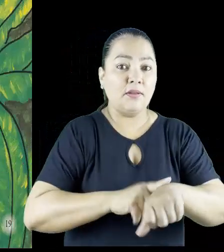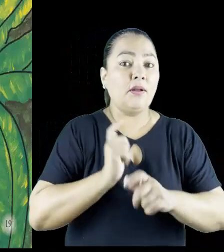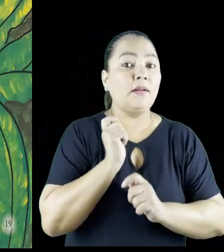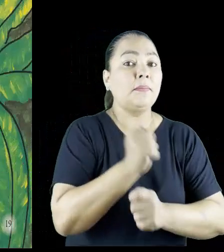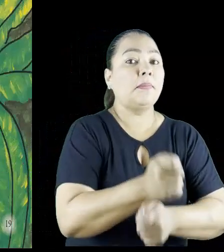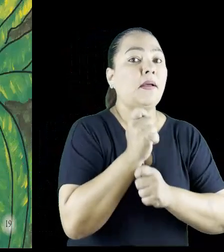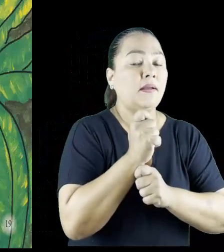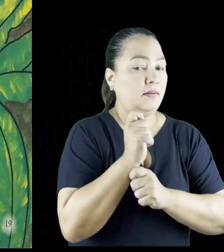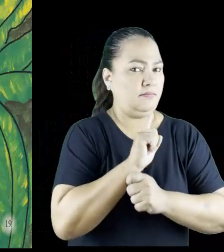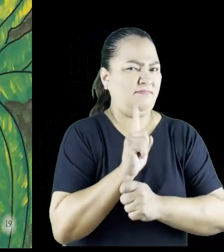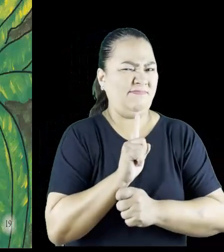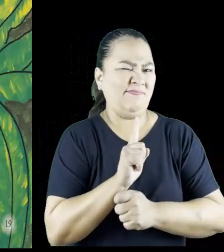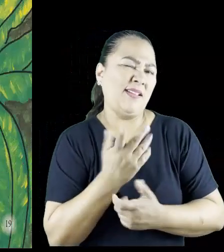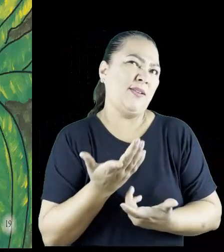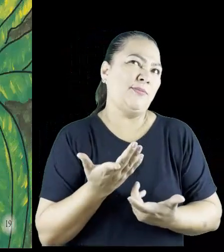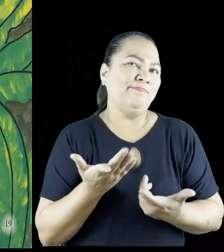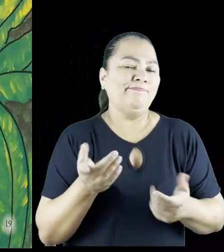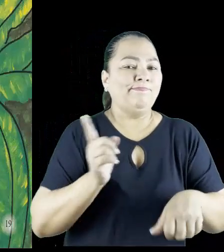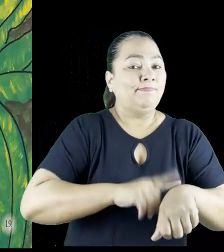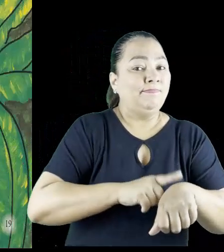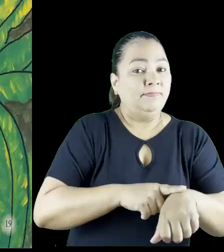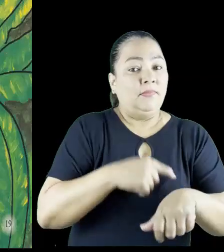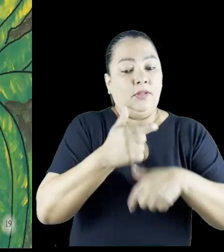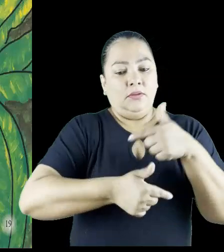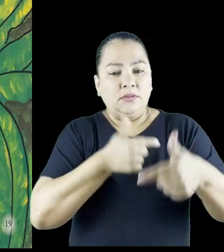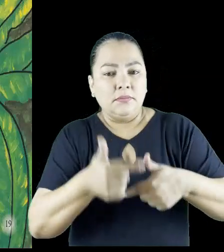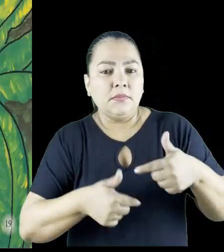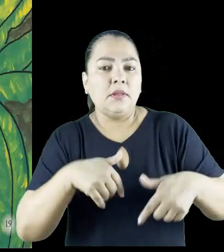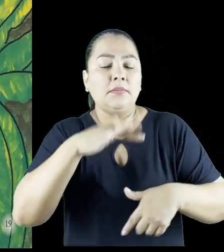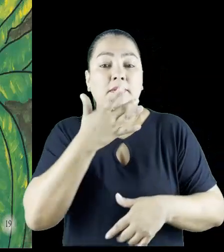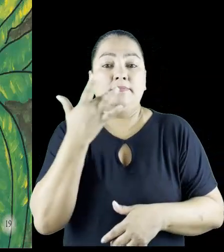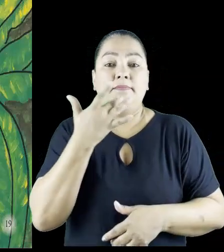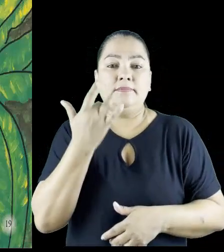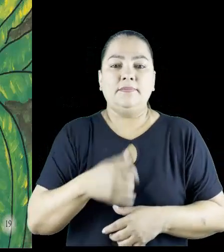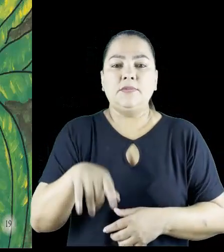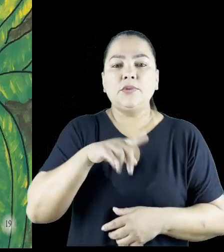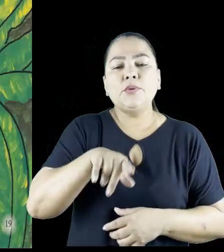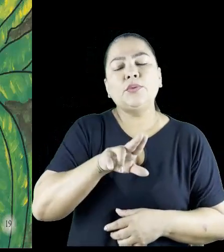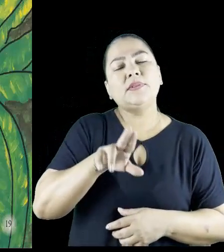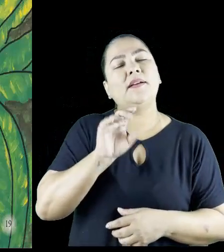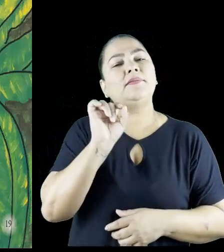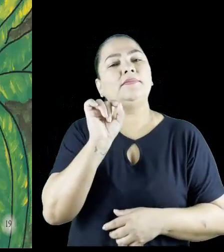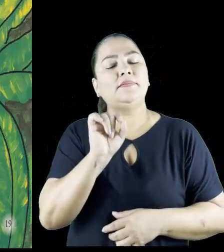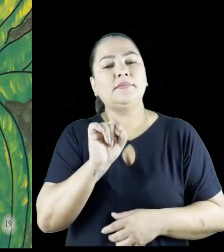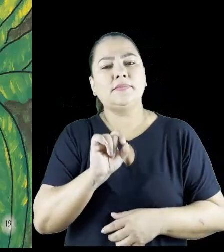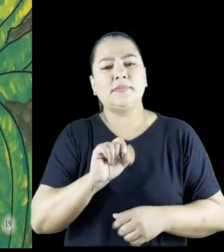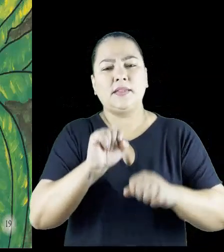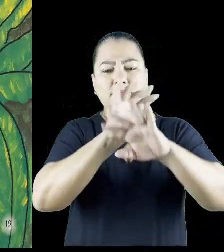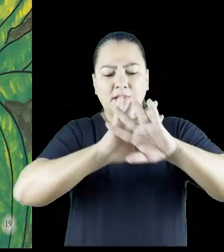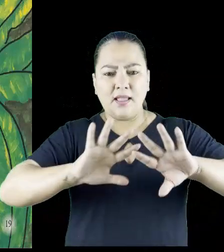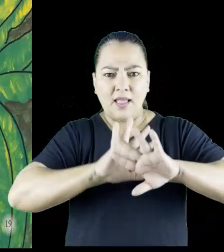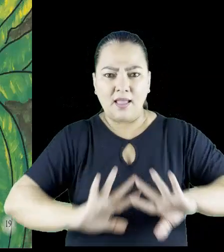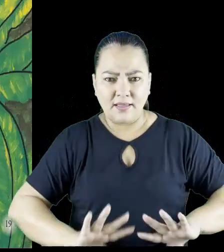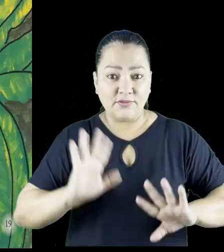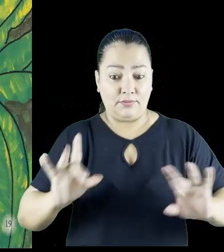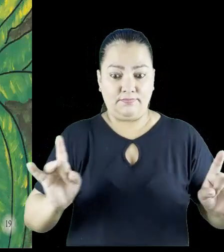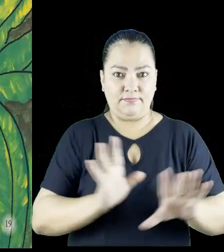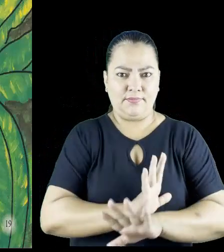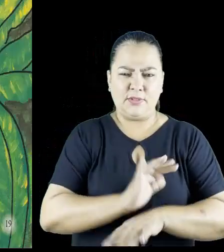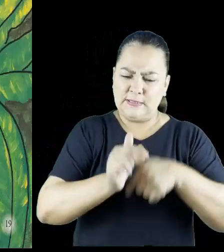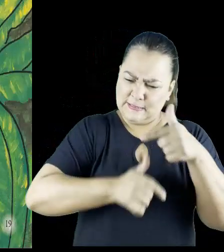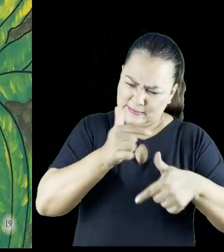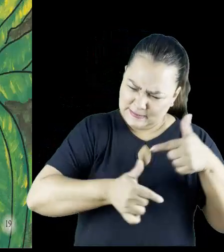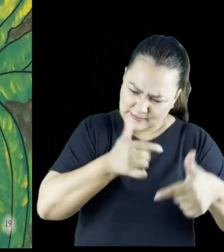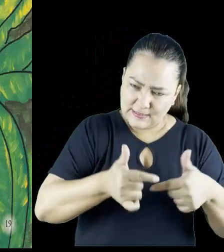espinhel. Eu trabalhei muito na pesca, mas não peguei essa época do espinhel. Era um trabalho um pouco mais fácil. A gente usava rede, já vinha pronta.